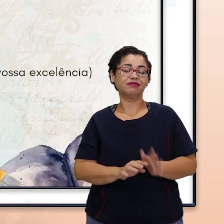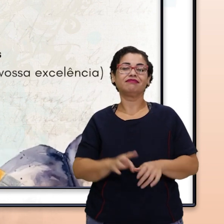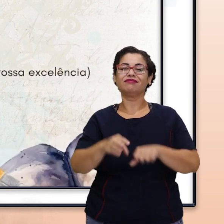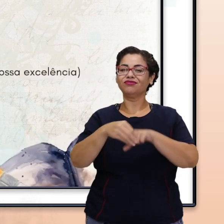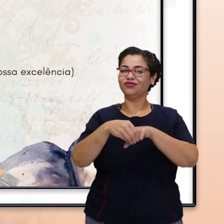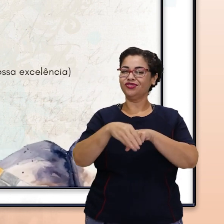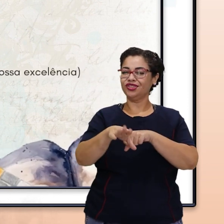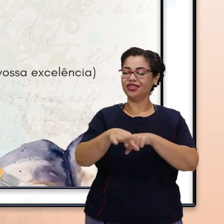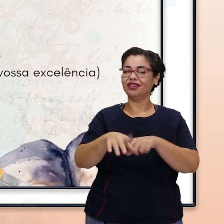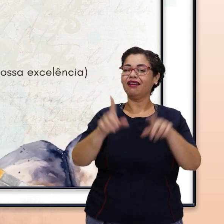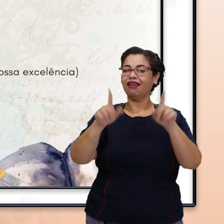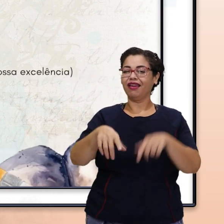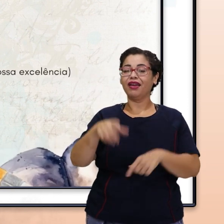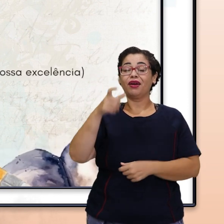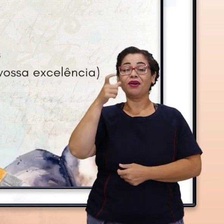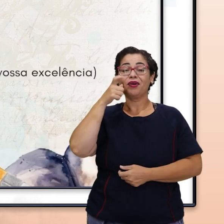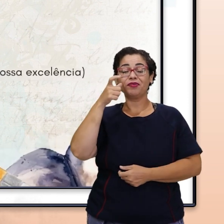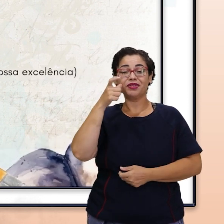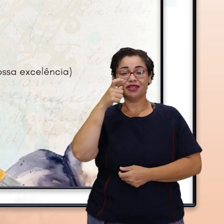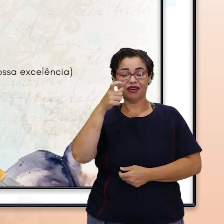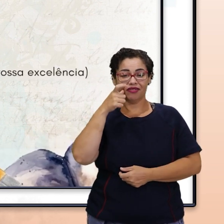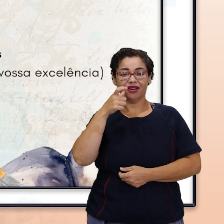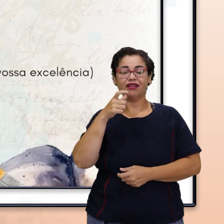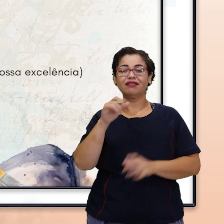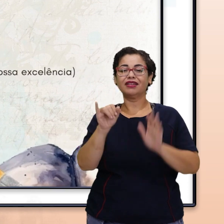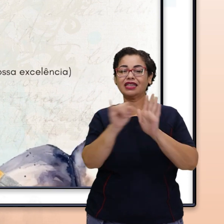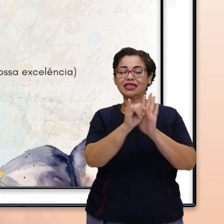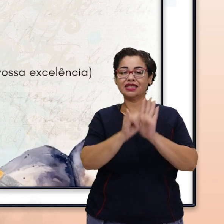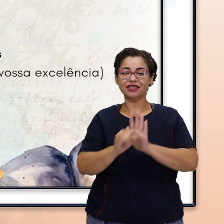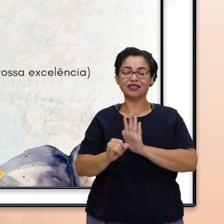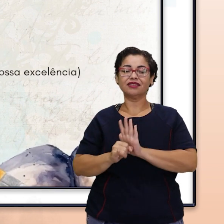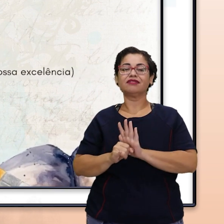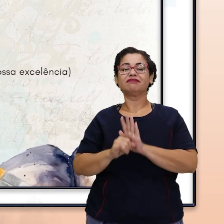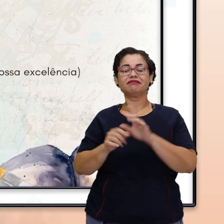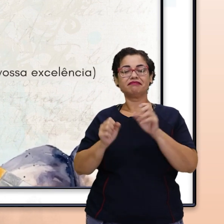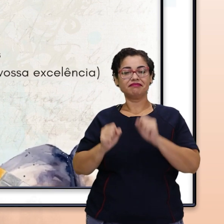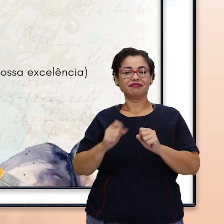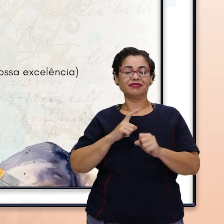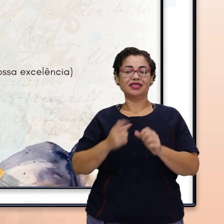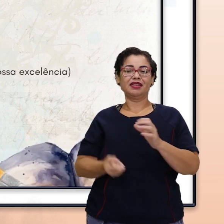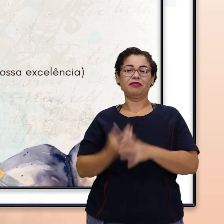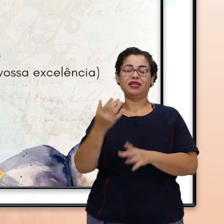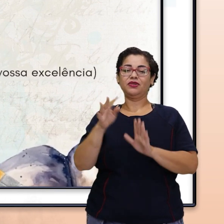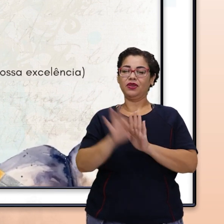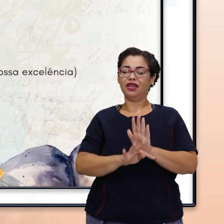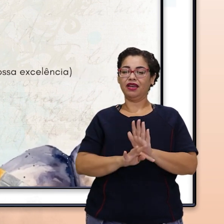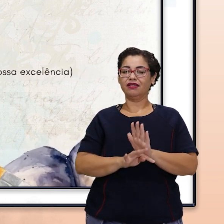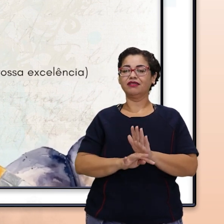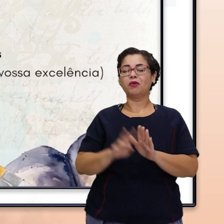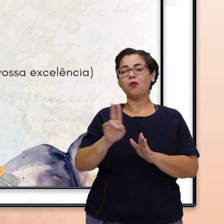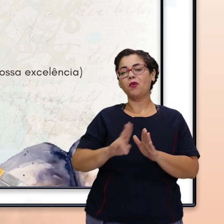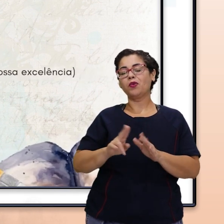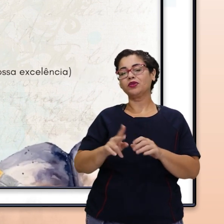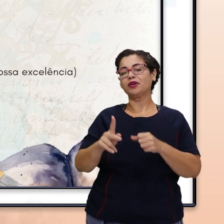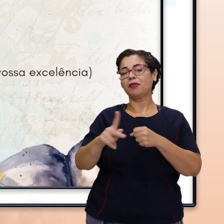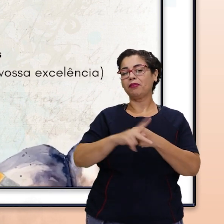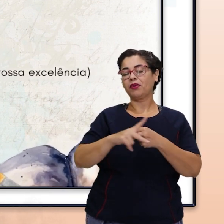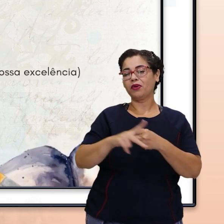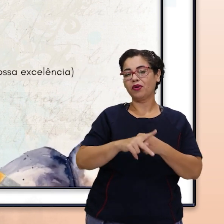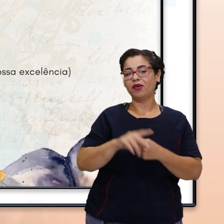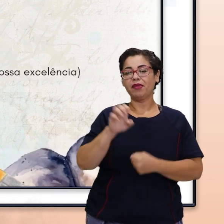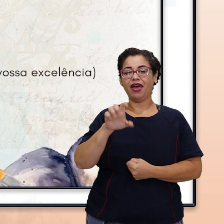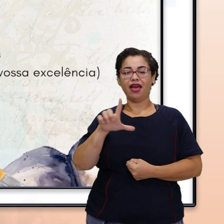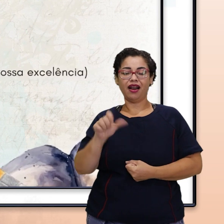Uma dica é observar as identificações que podem aparecer no texto pelo uso de pronomes,